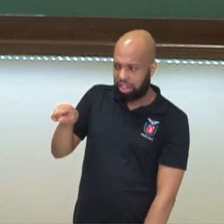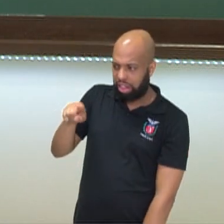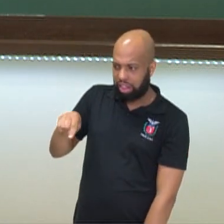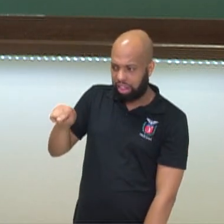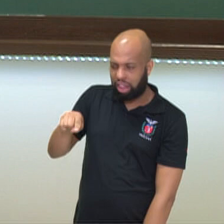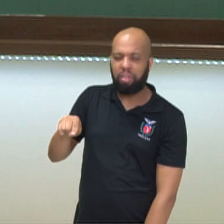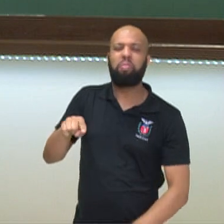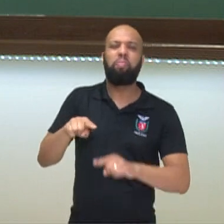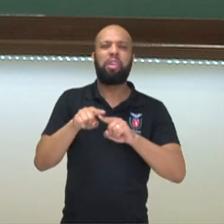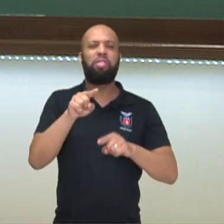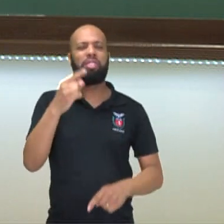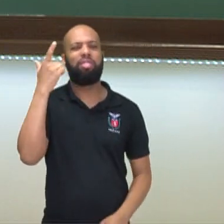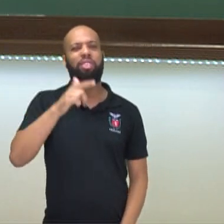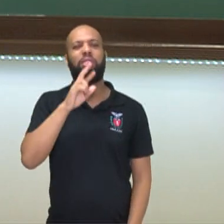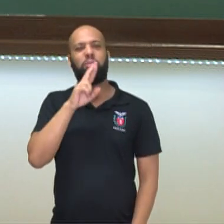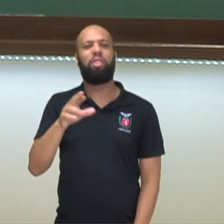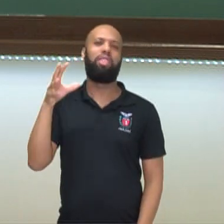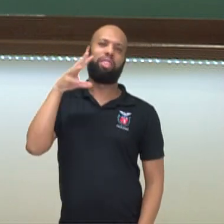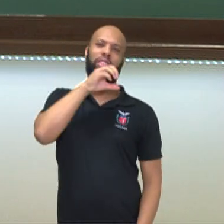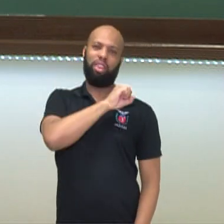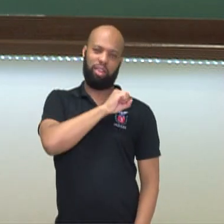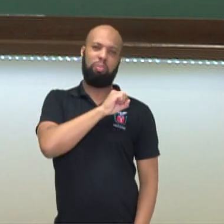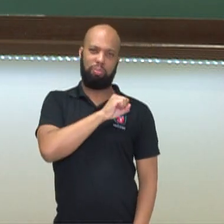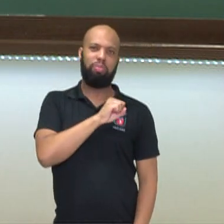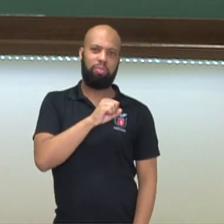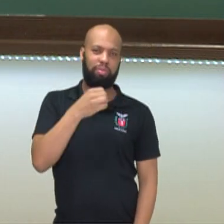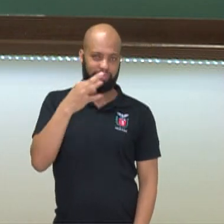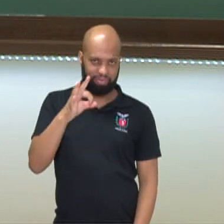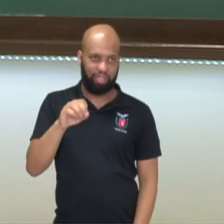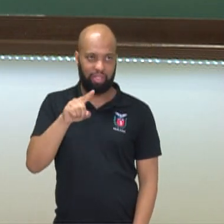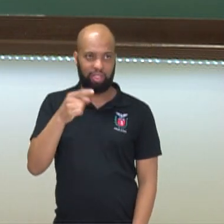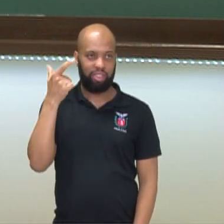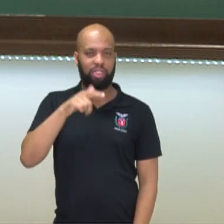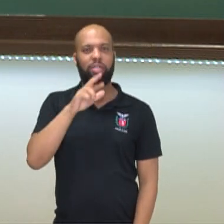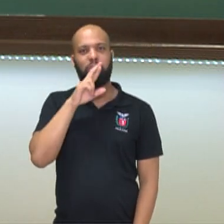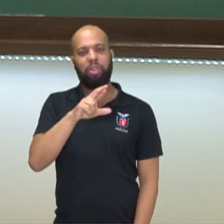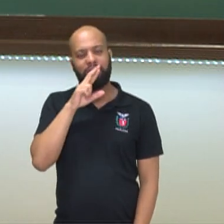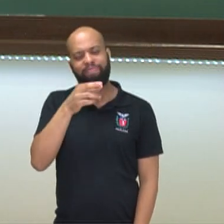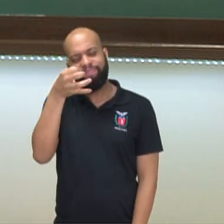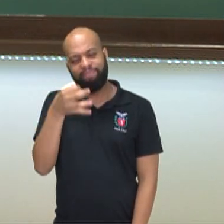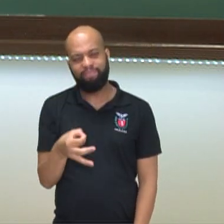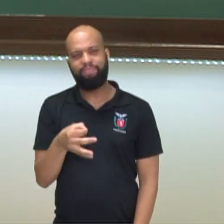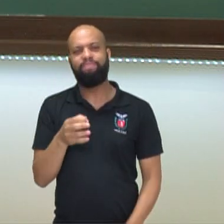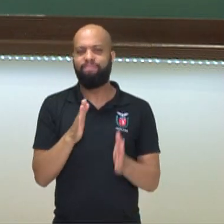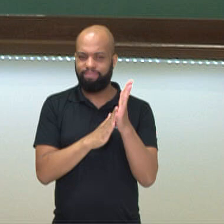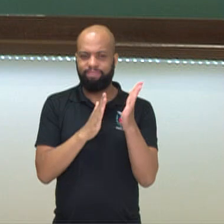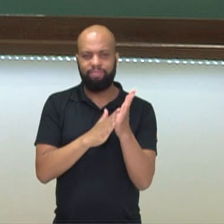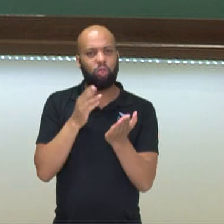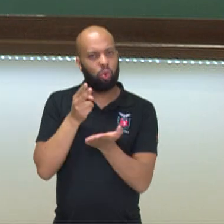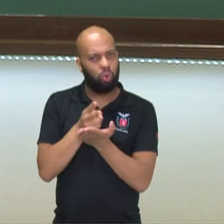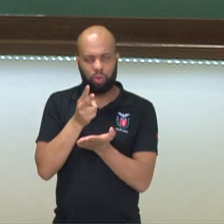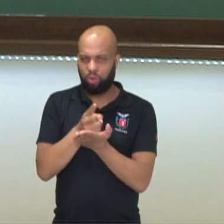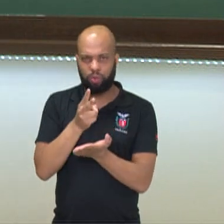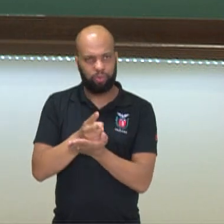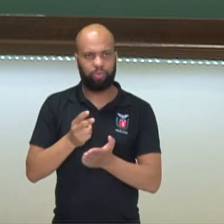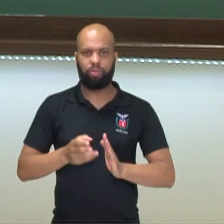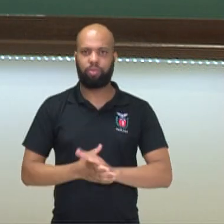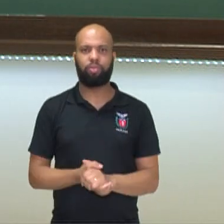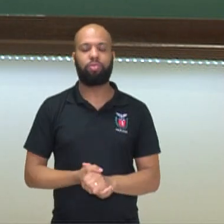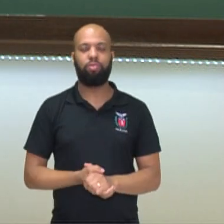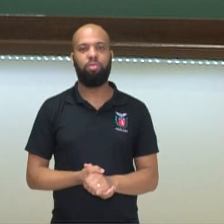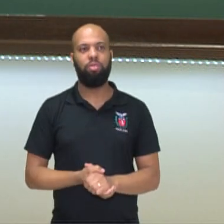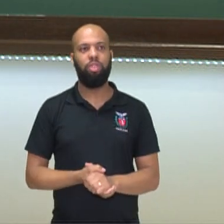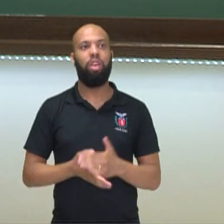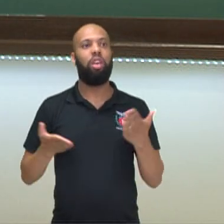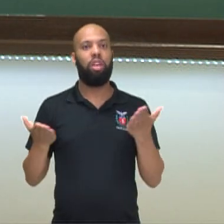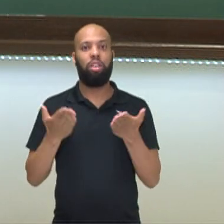tão rápido, né? Dão conta do recado de uma maneira tão rápida e tão bonita. É isso aí, continuem assim. Então aqui,